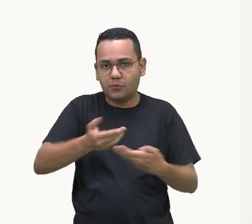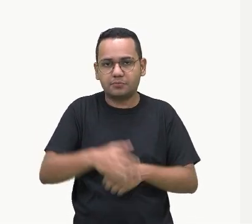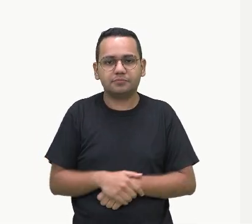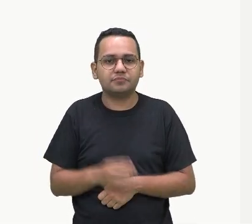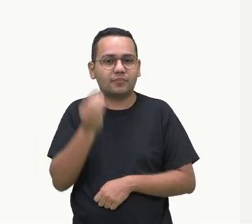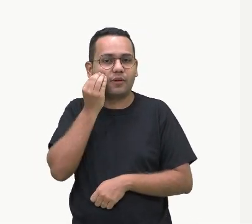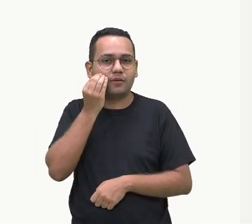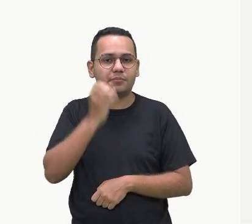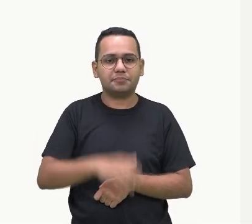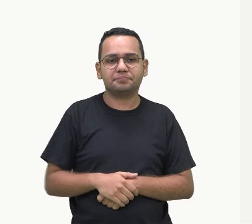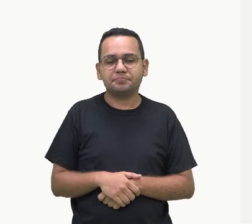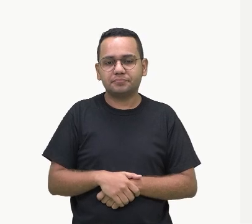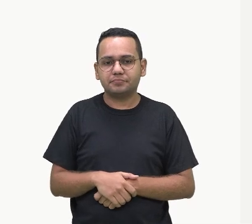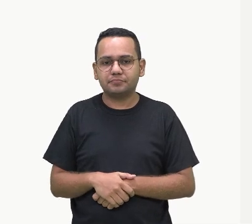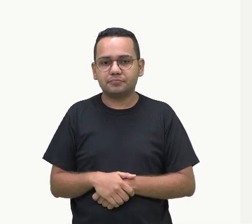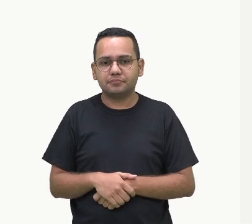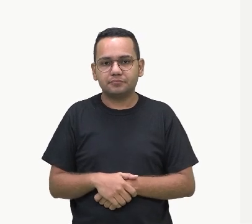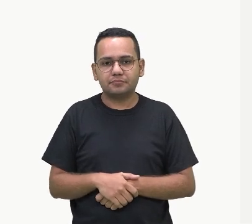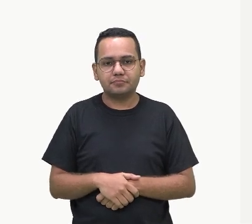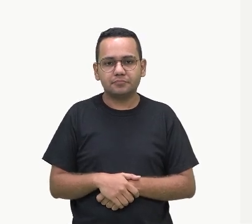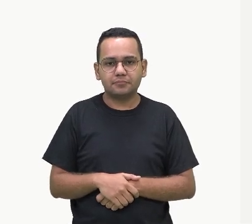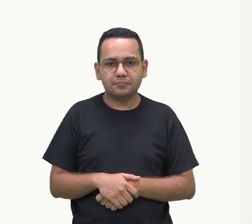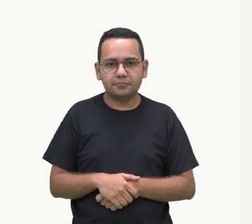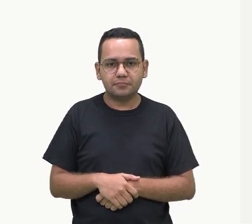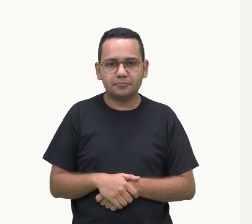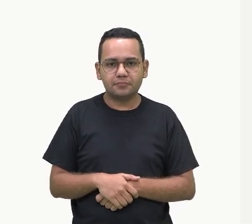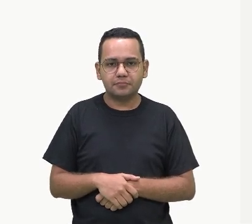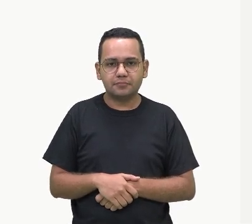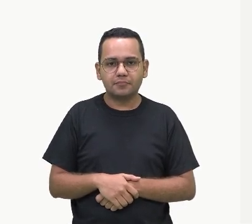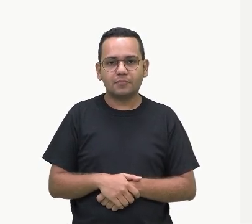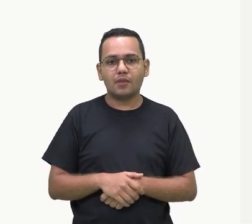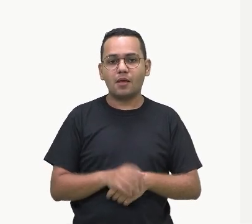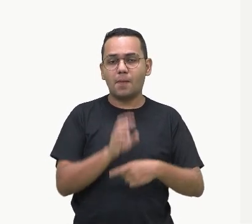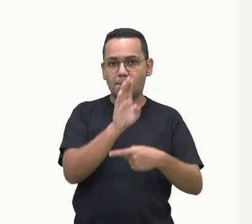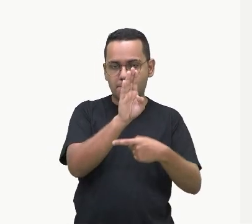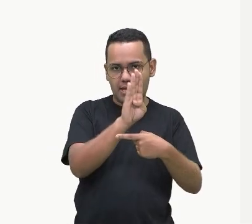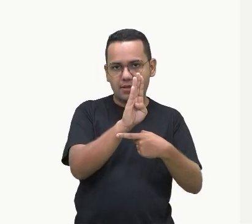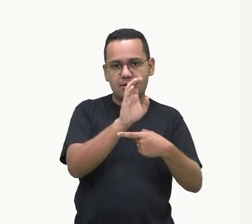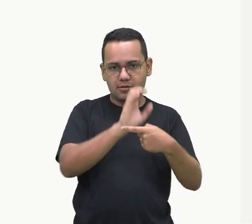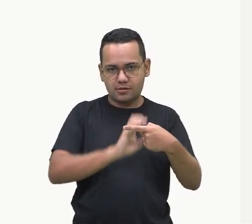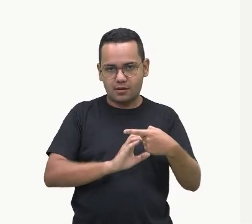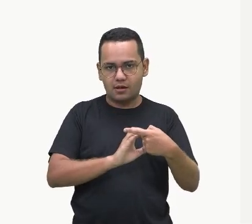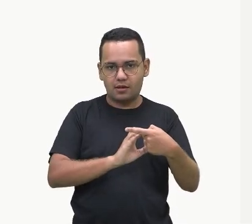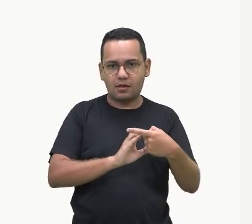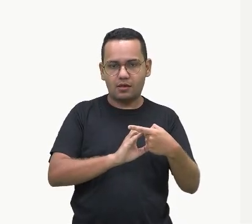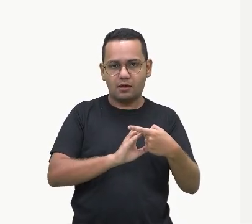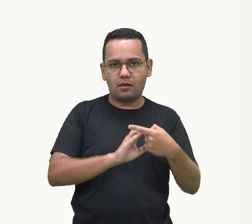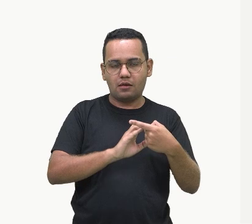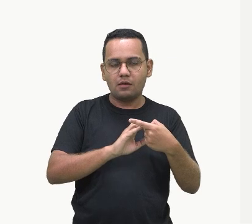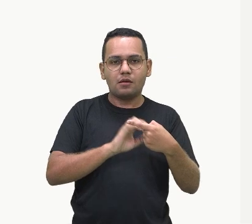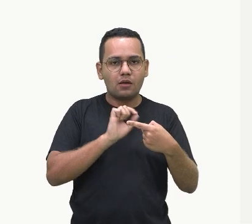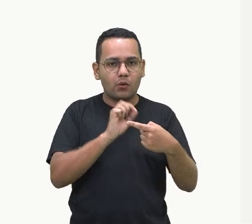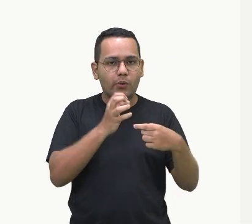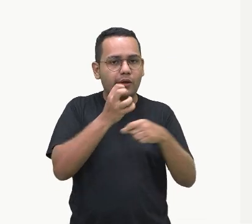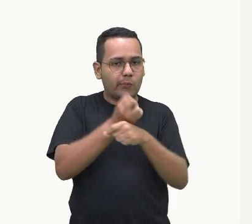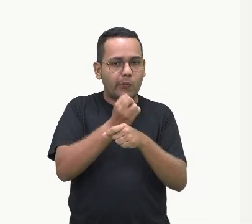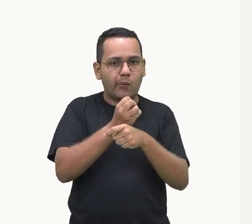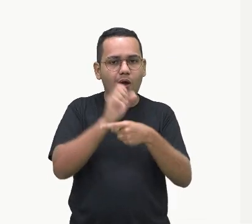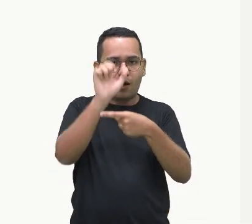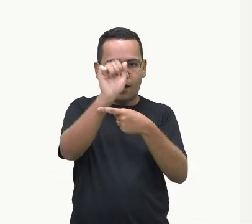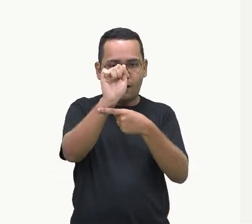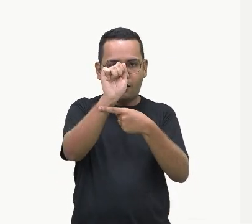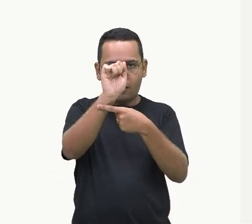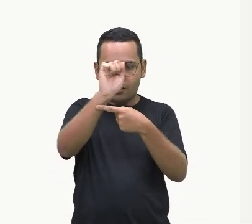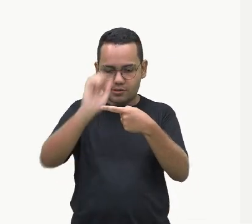BC está para AC. Assim como, vou usar a segunda do outro lado